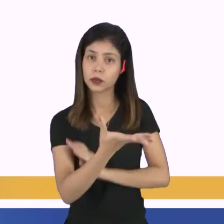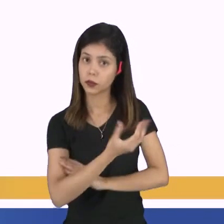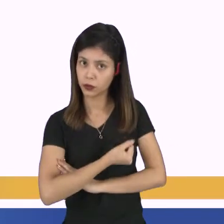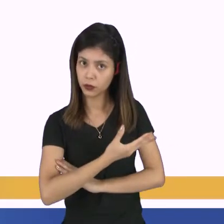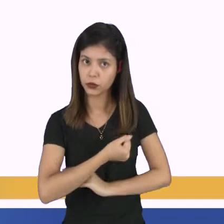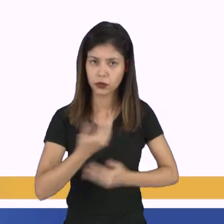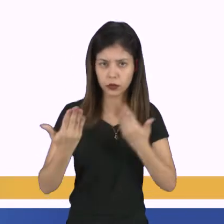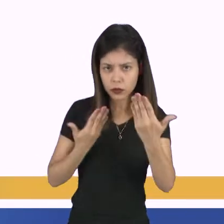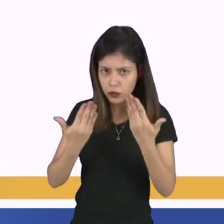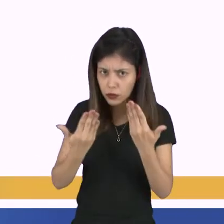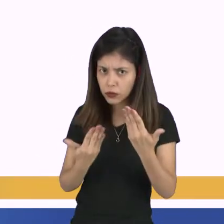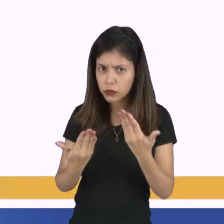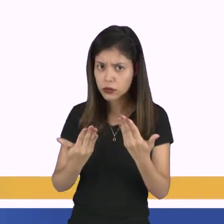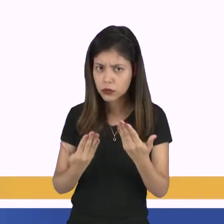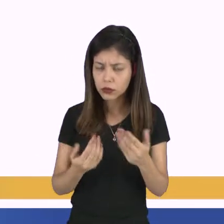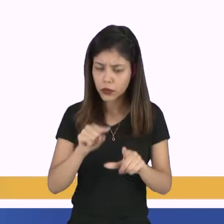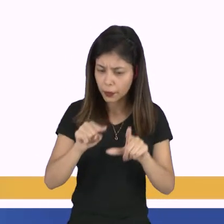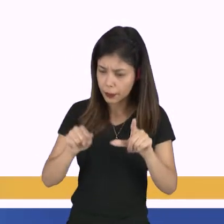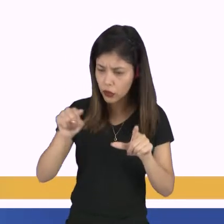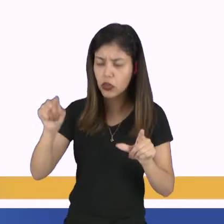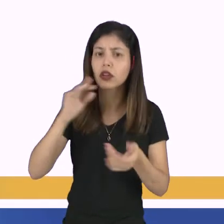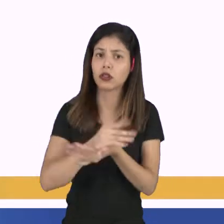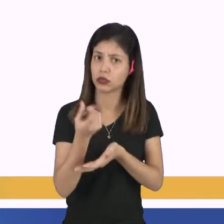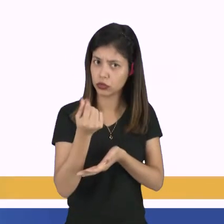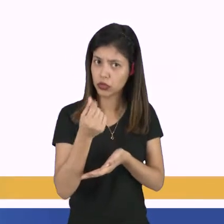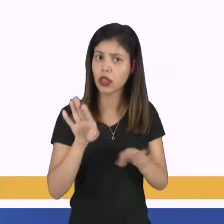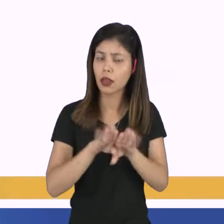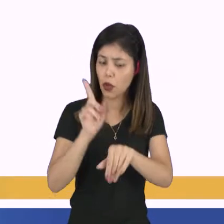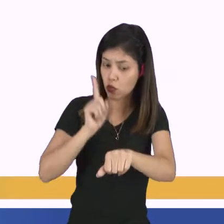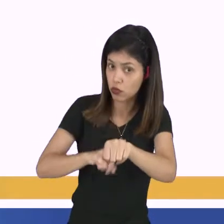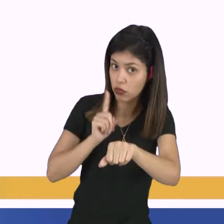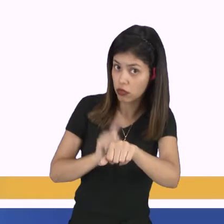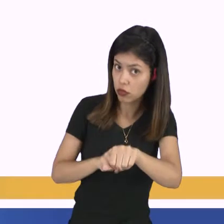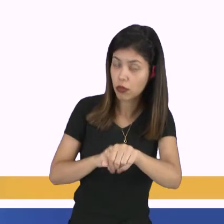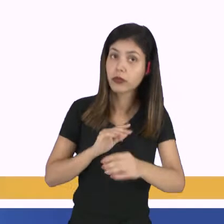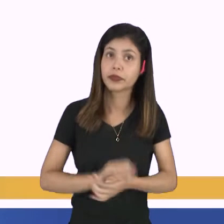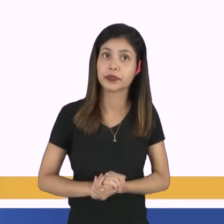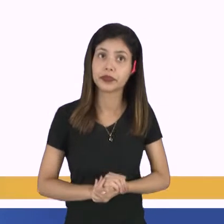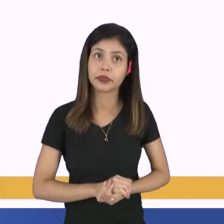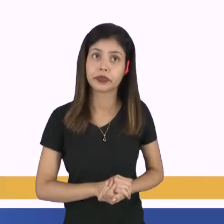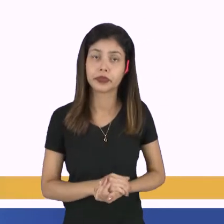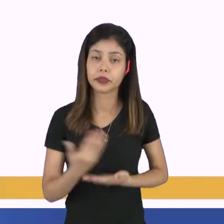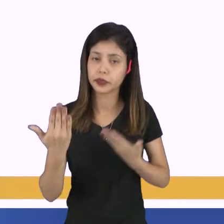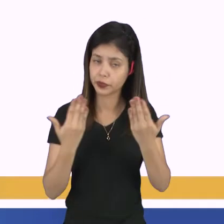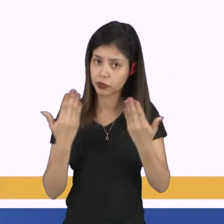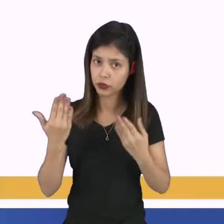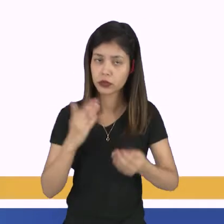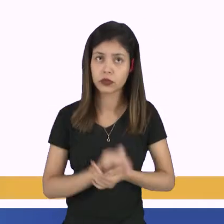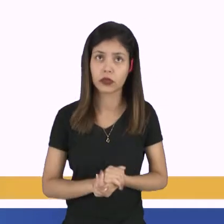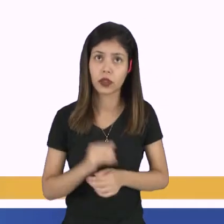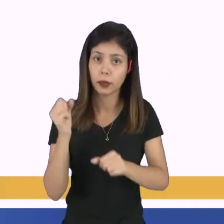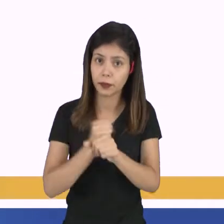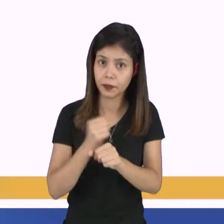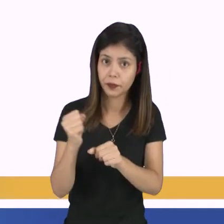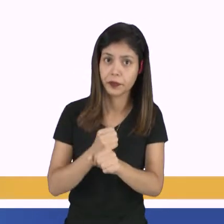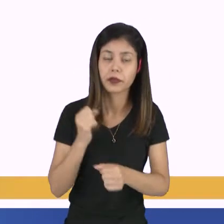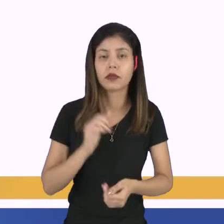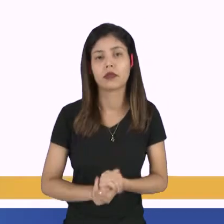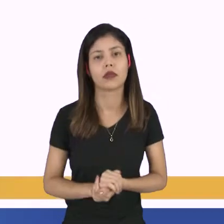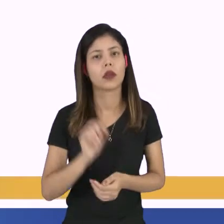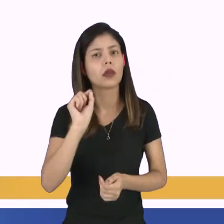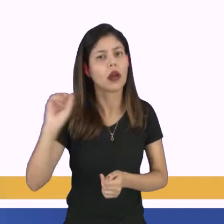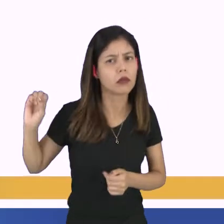né, associado a uma medida, que é dinheiro. E nós temos o tempo, que também é uma medida associada, né, no caso aí, a anos. E aí